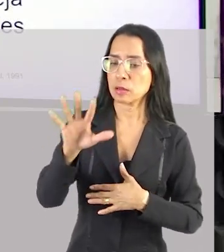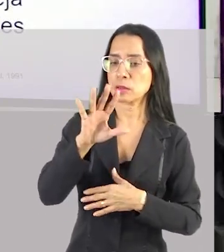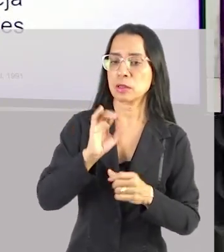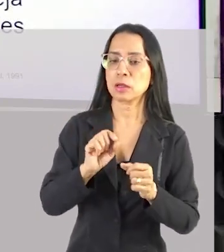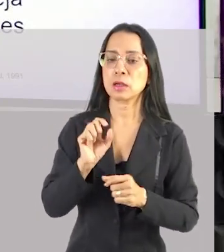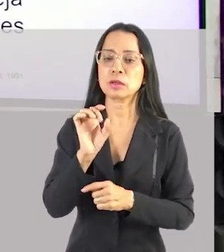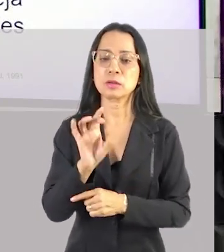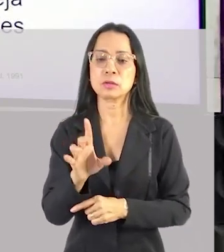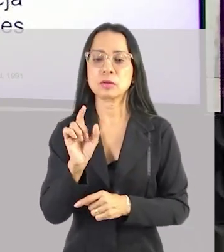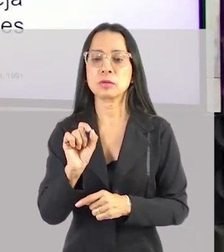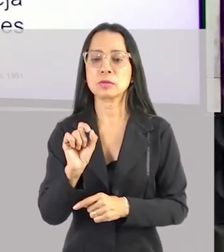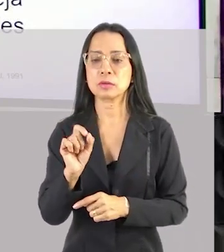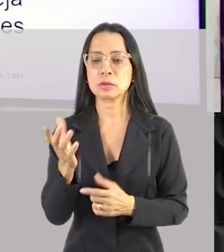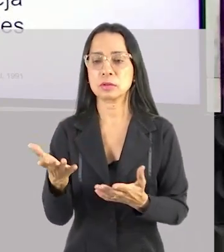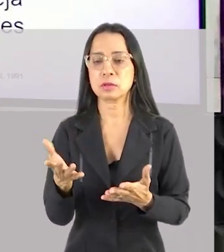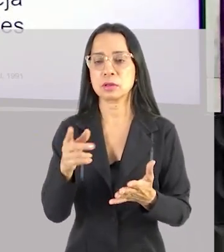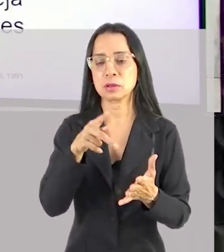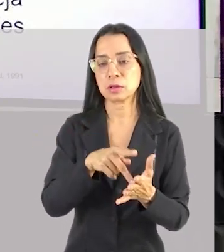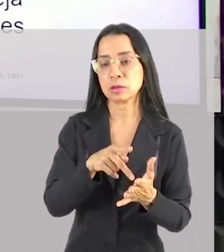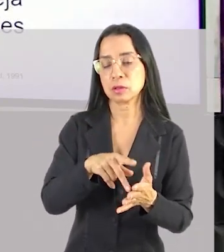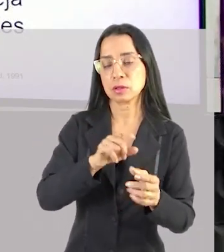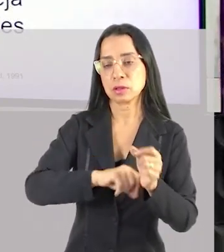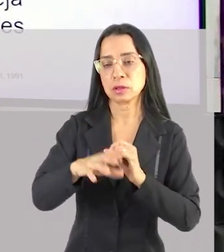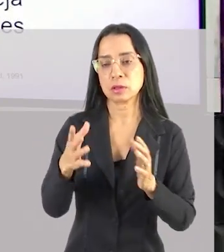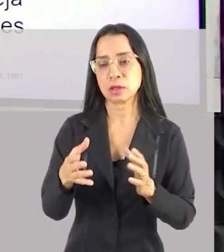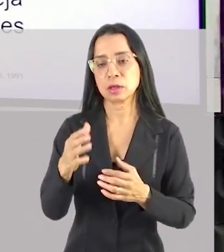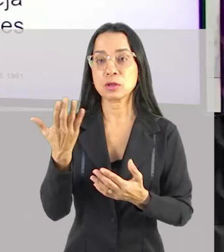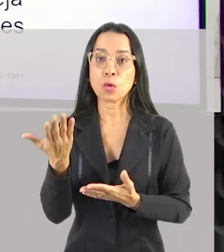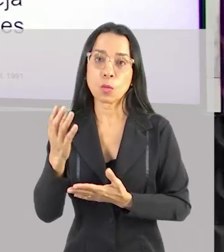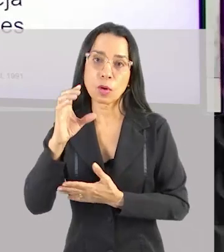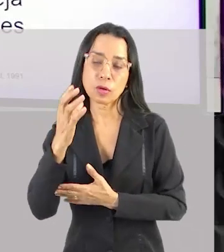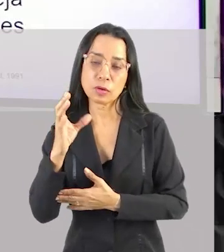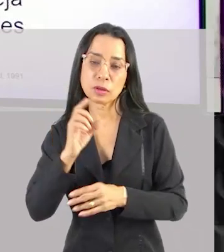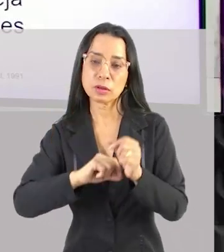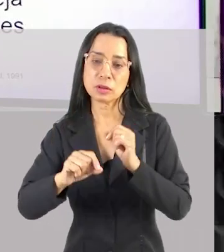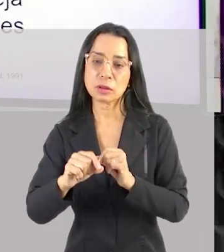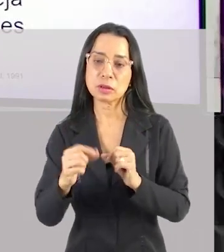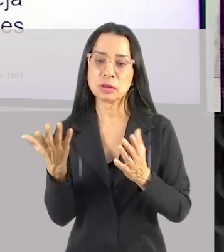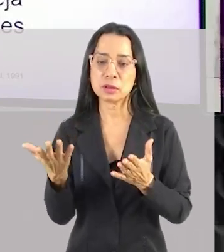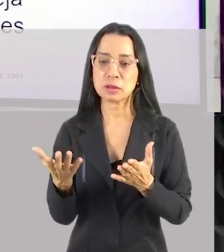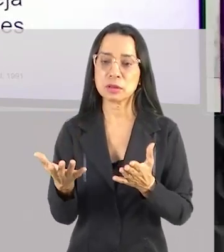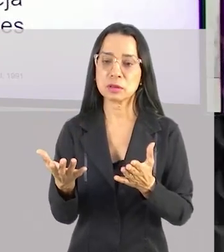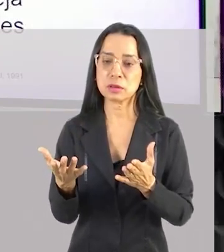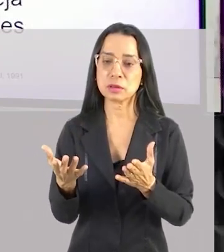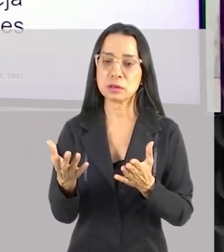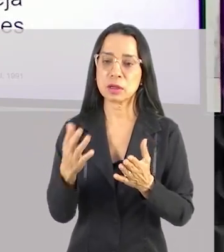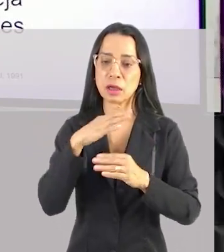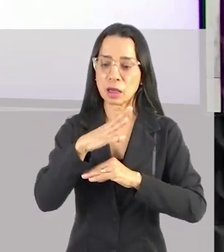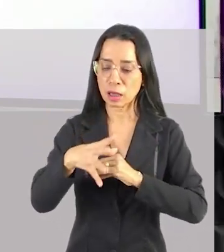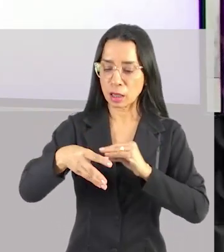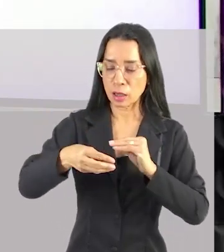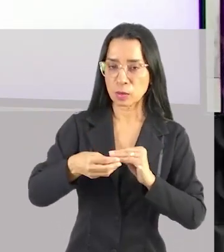apenas o que seja ele e de qual das ciências ou faculdades constitui o objeto.